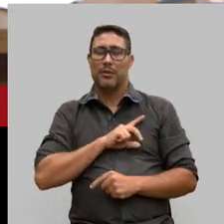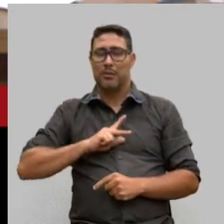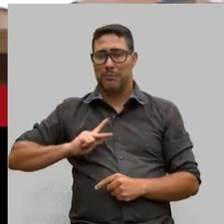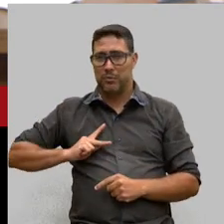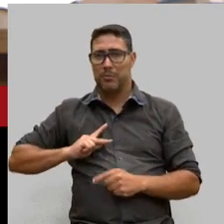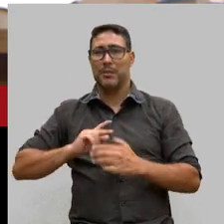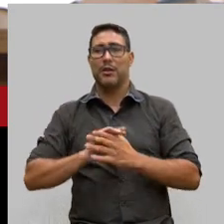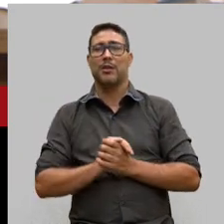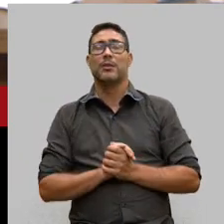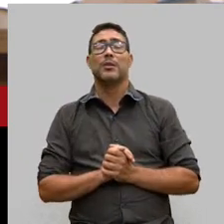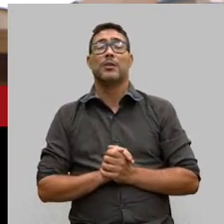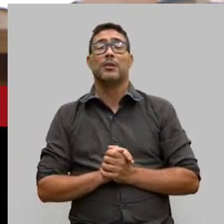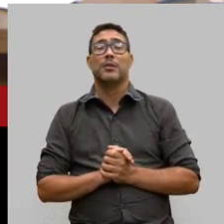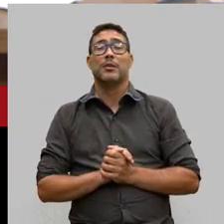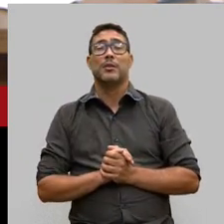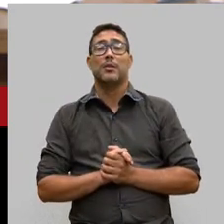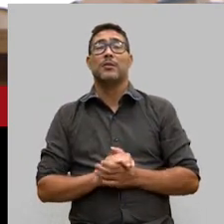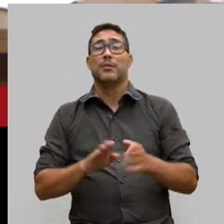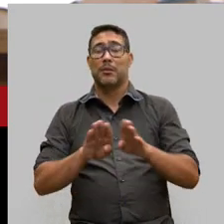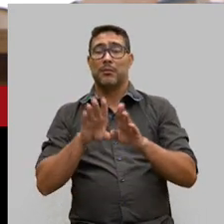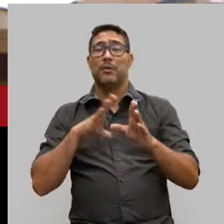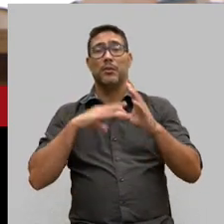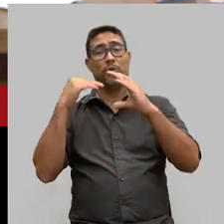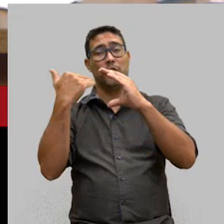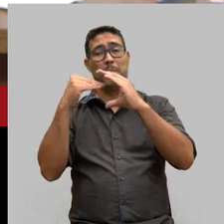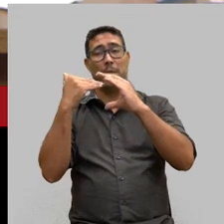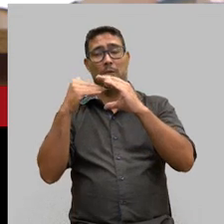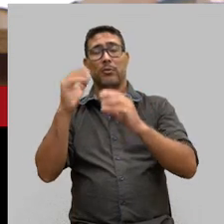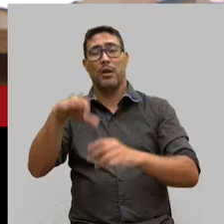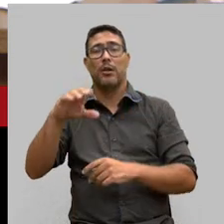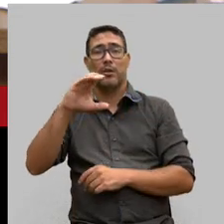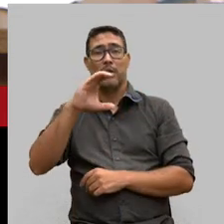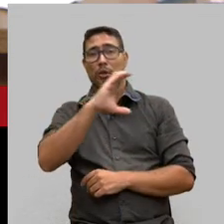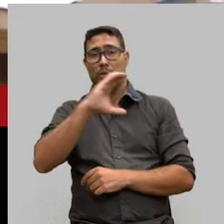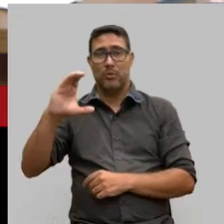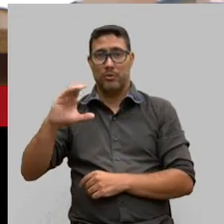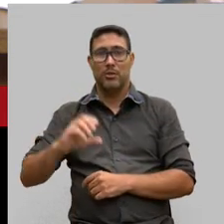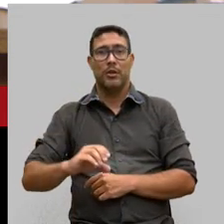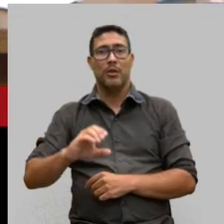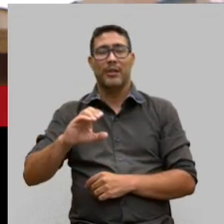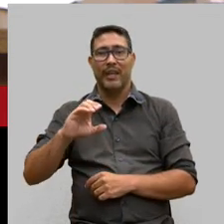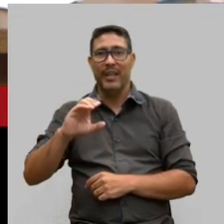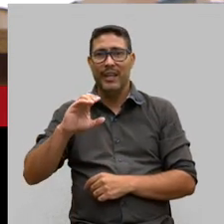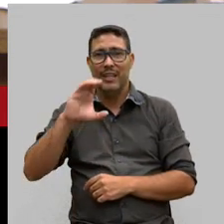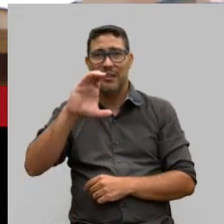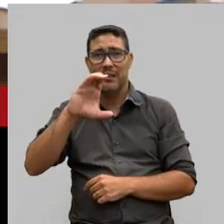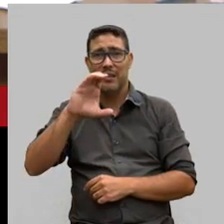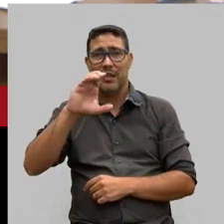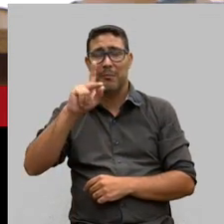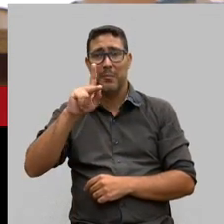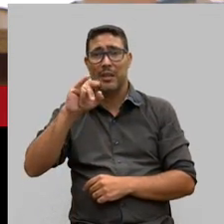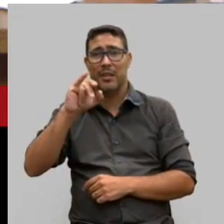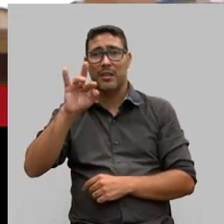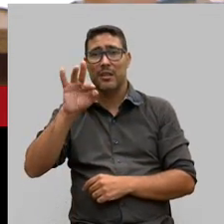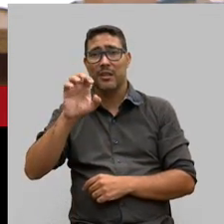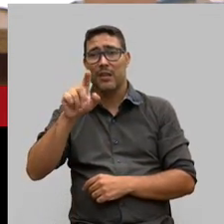eh deixar o e-mail da Coordenadoria que é cped @deia